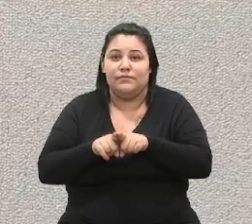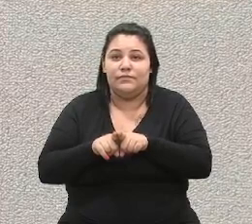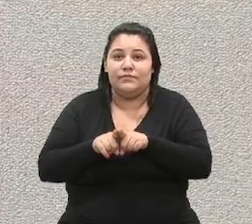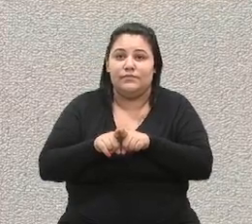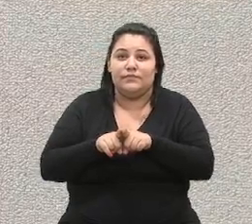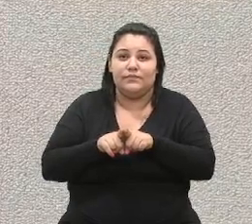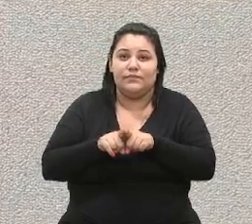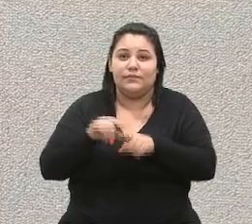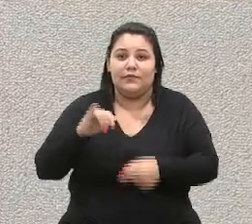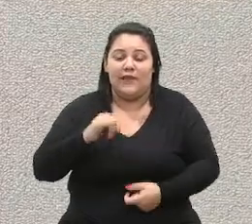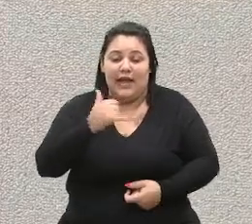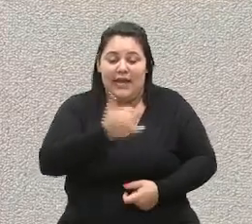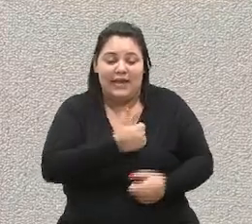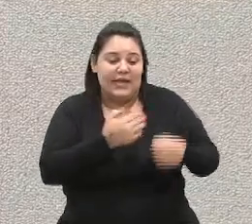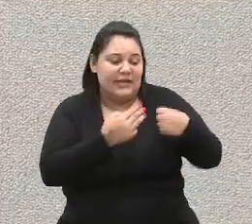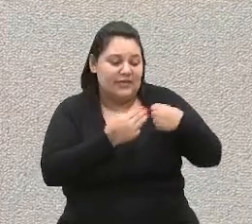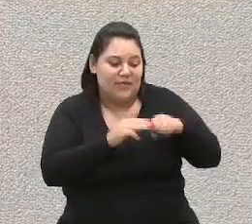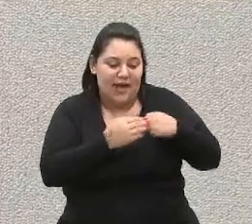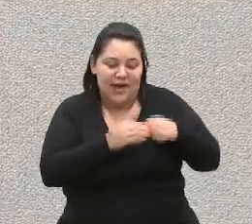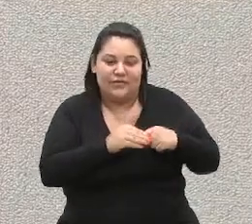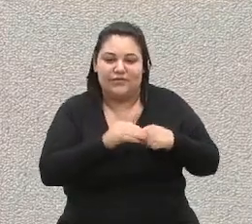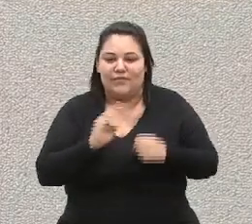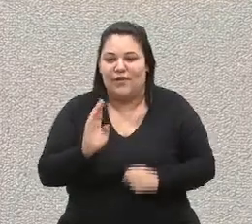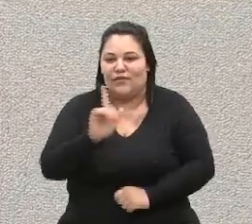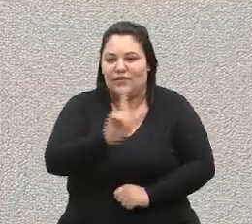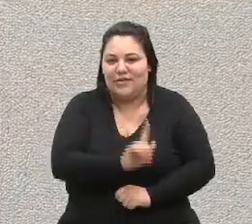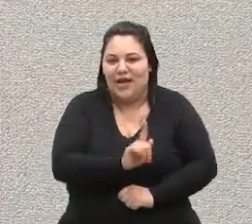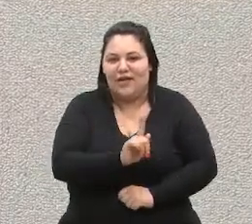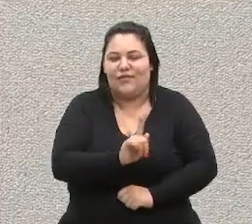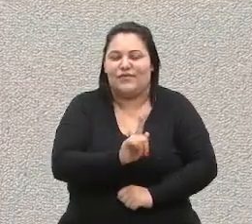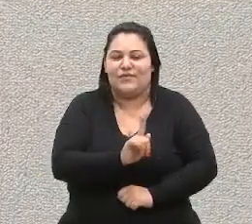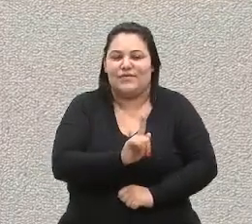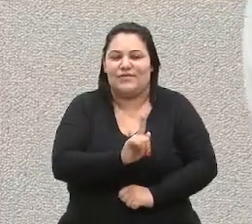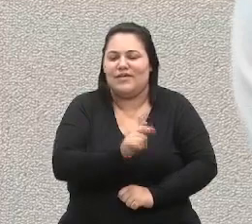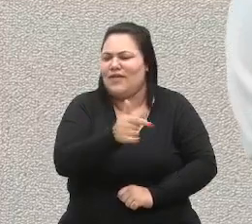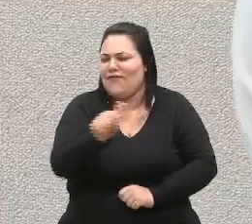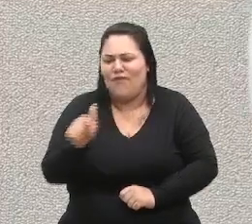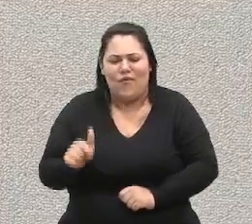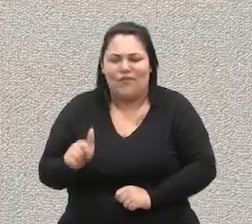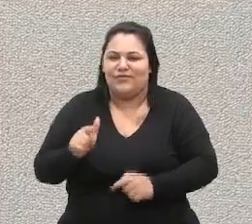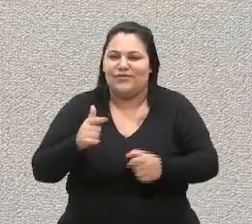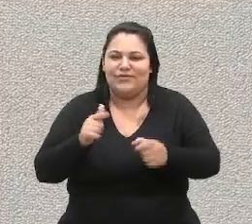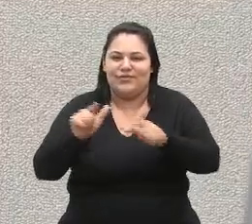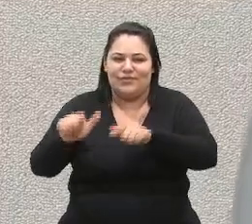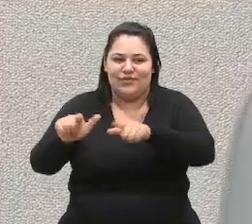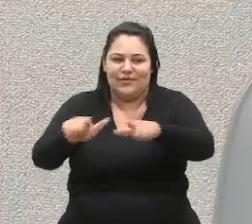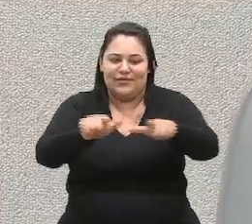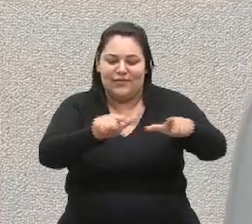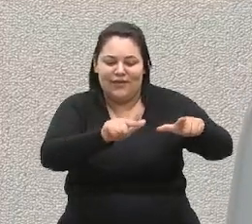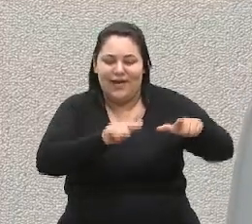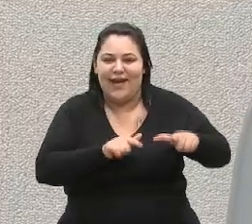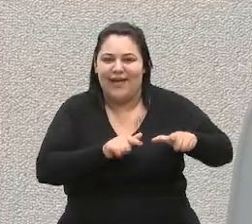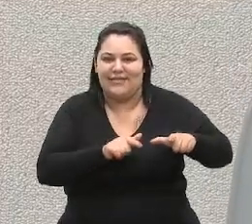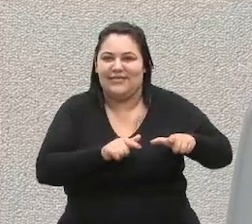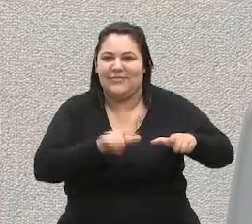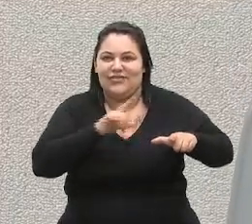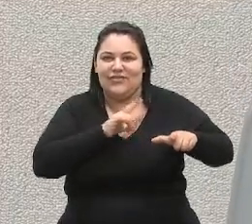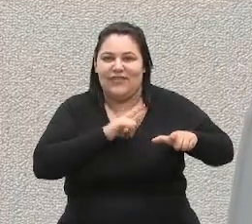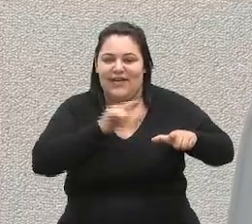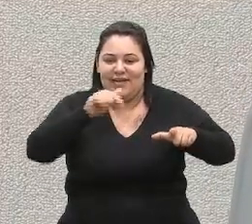Vacaria, São Marcos, Ipê, Antônio Prado e outros tantos lugares que vieram aqui